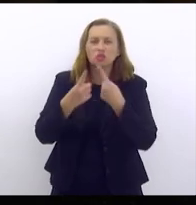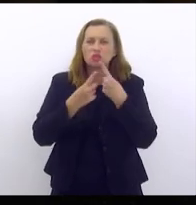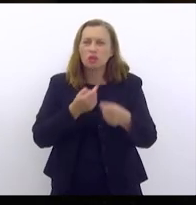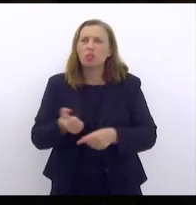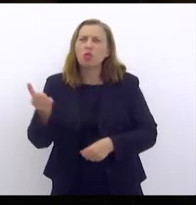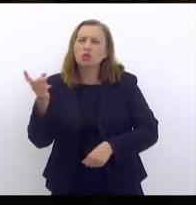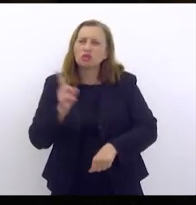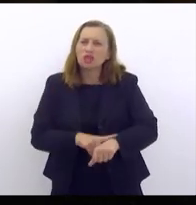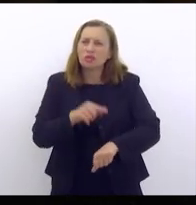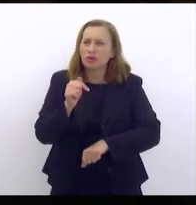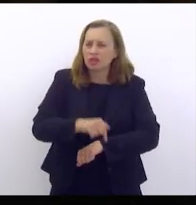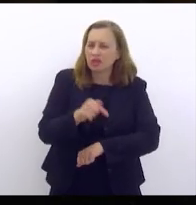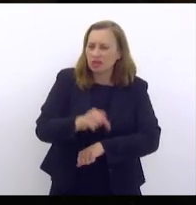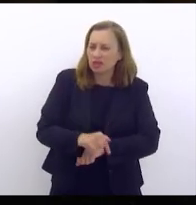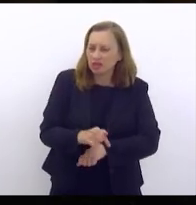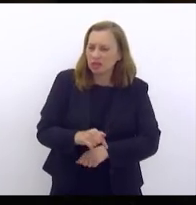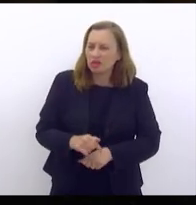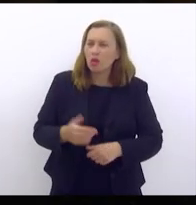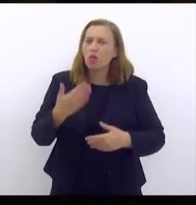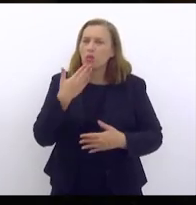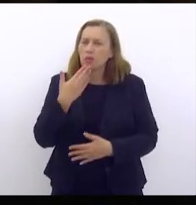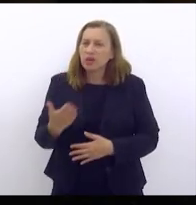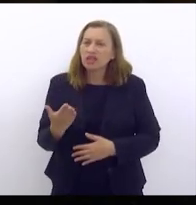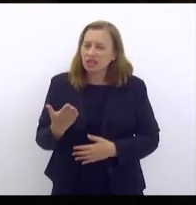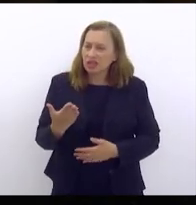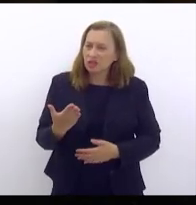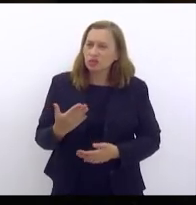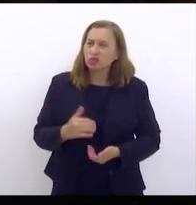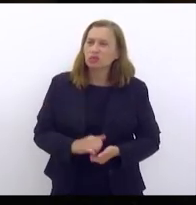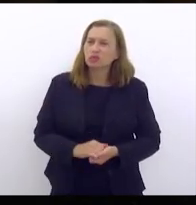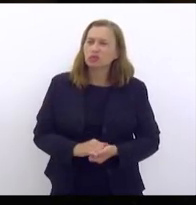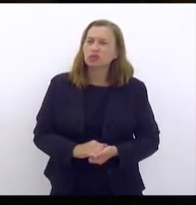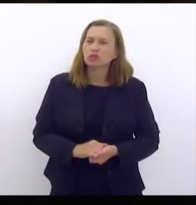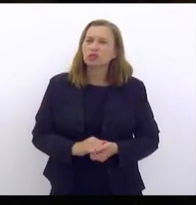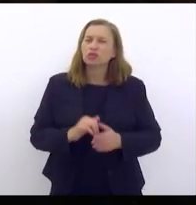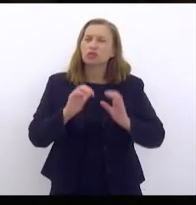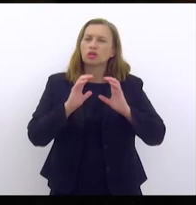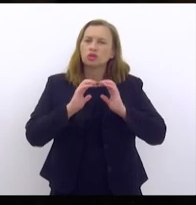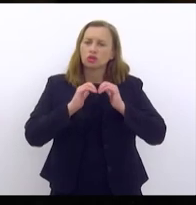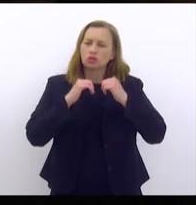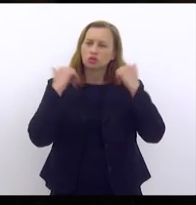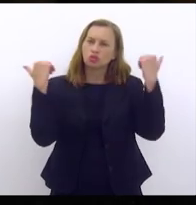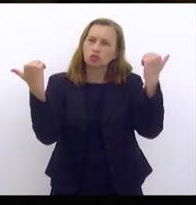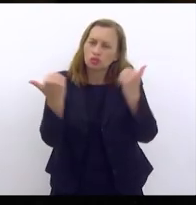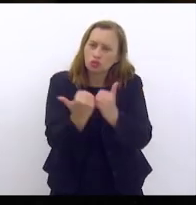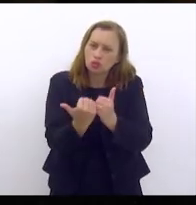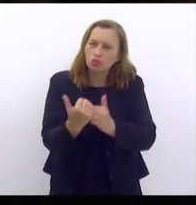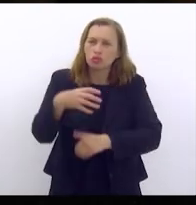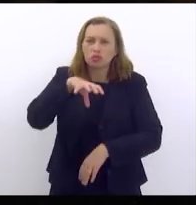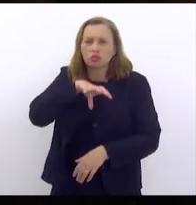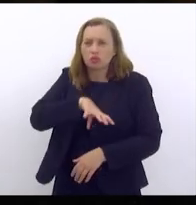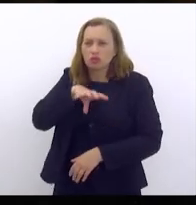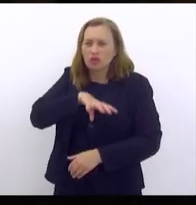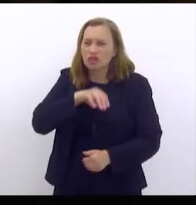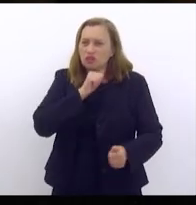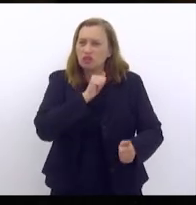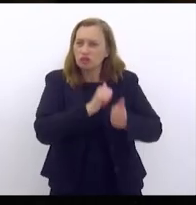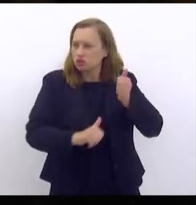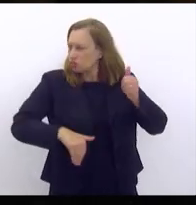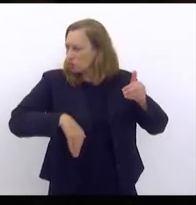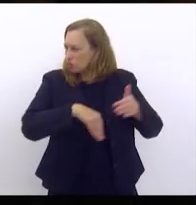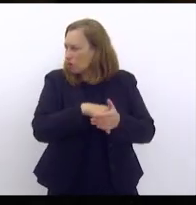aqui, a justa reivindicação do Clube de Regatas Vasco da Gama de ter seu